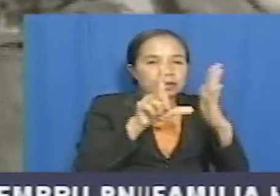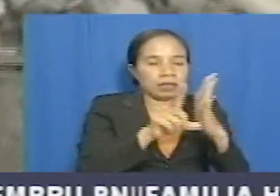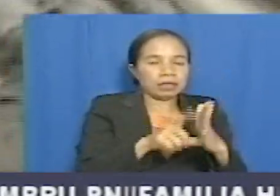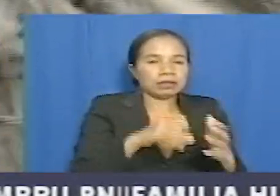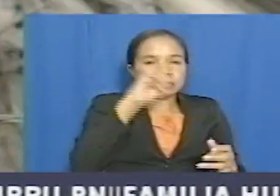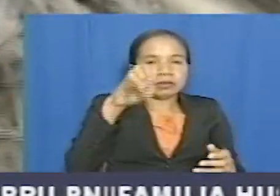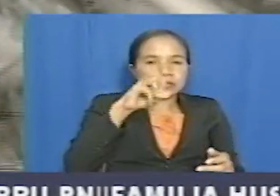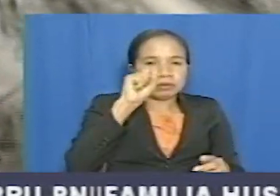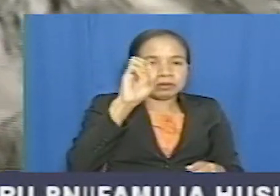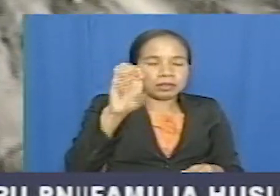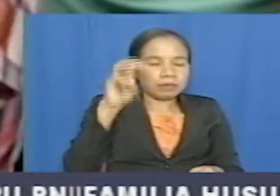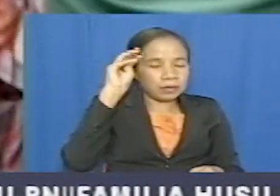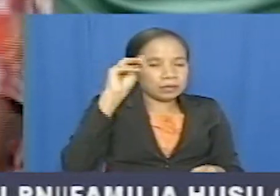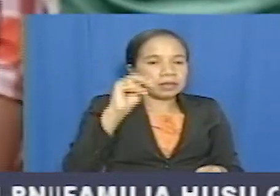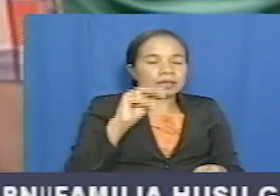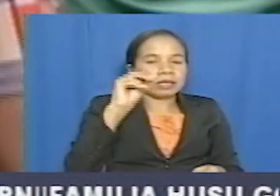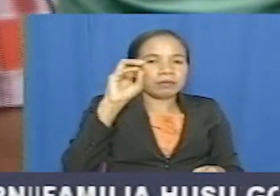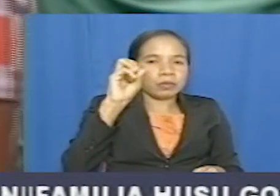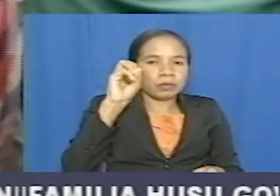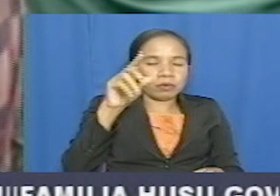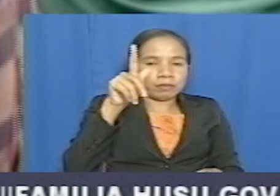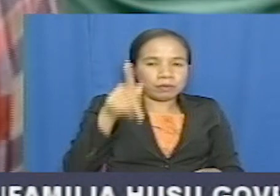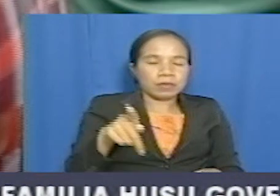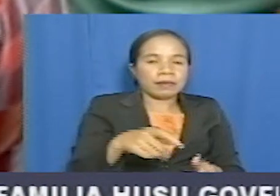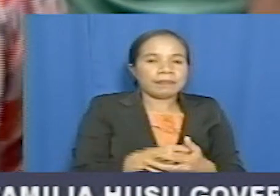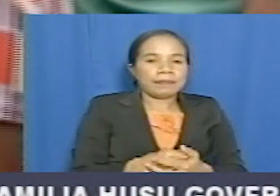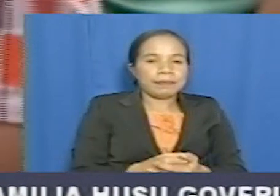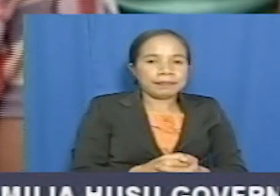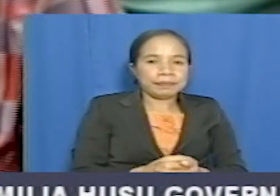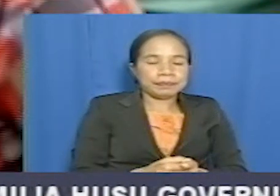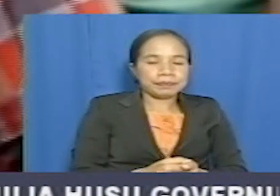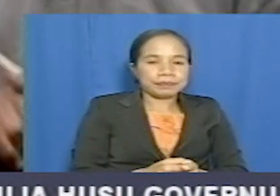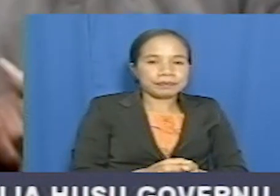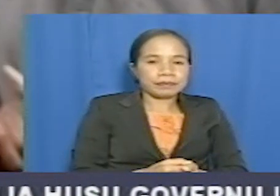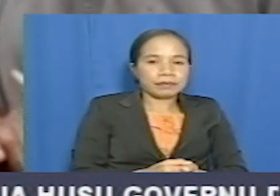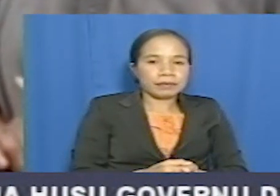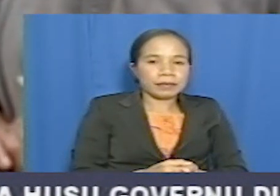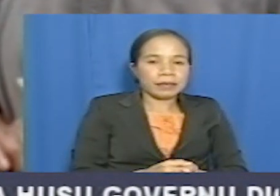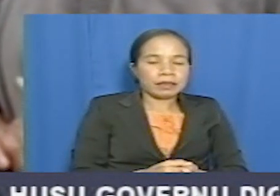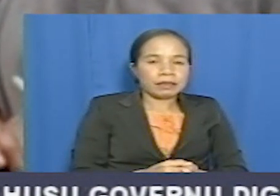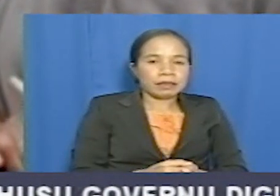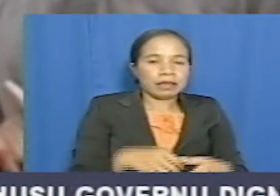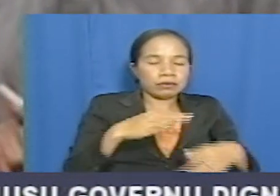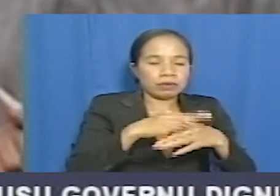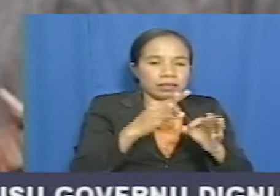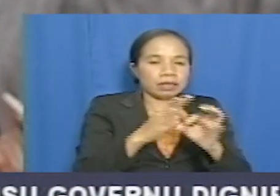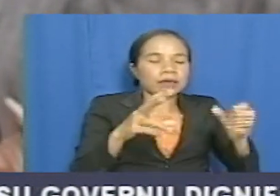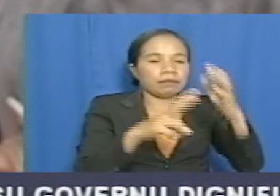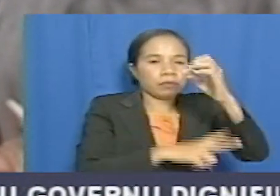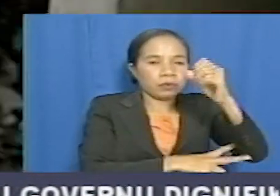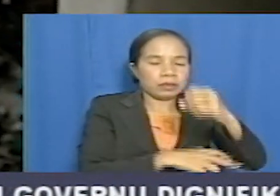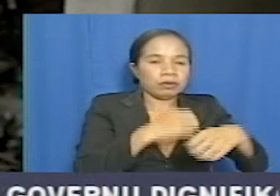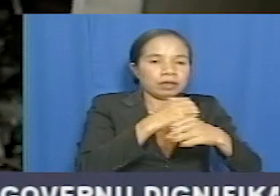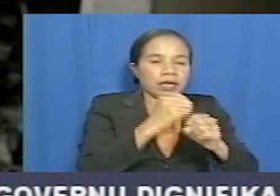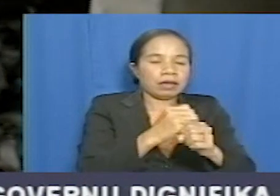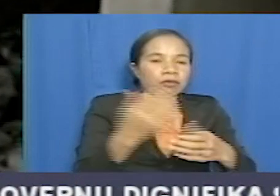Zé Reis, não-ministro, obras públicas, salvador, eusenio, soares, pires dos três, ato sobo, ponte, O de construção,